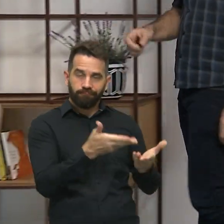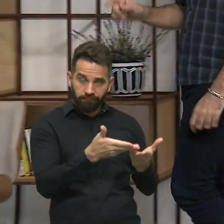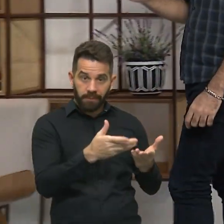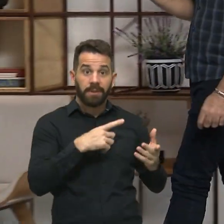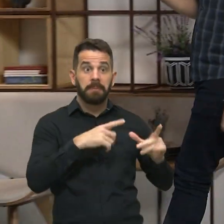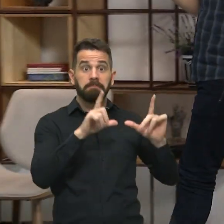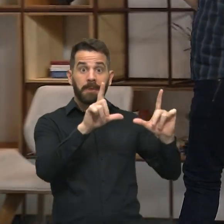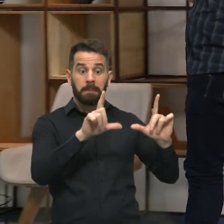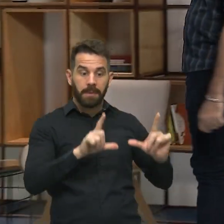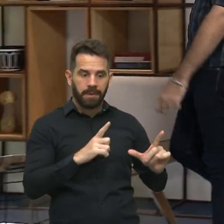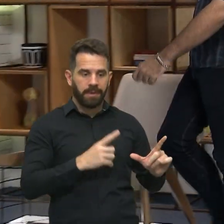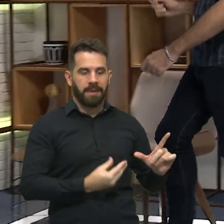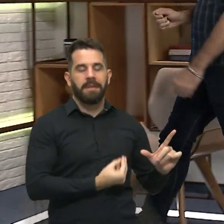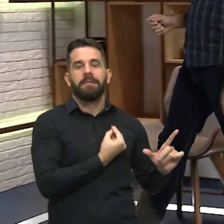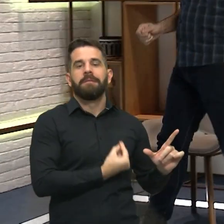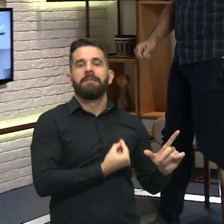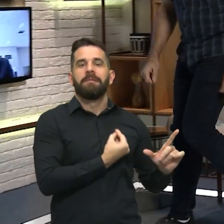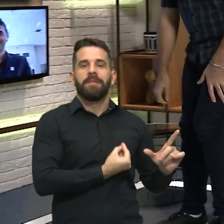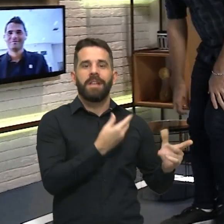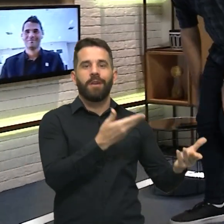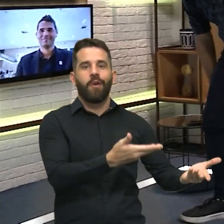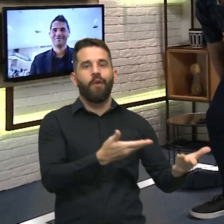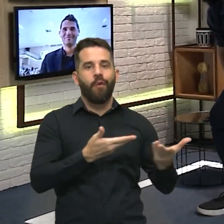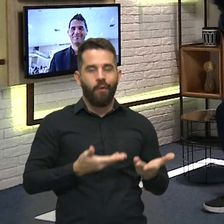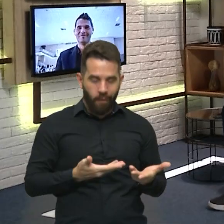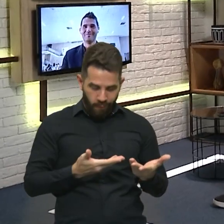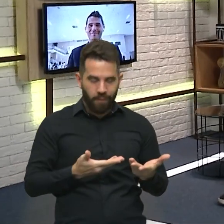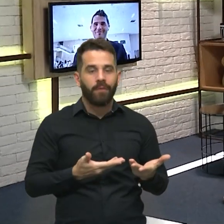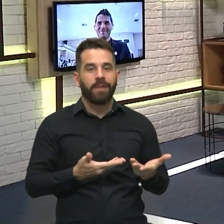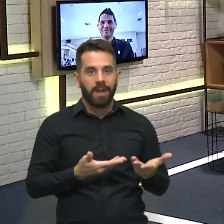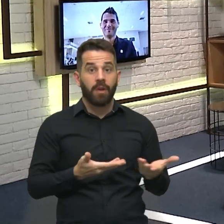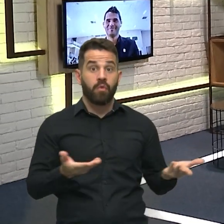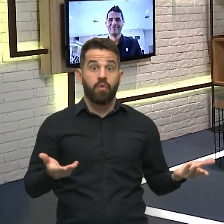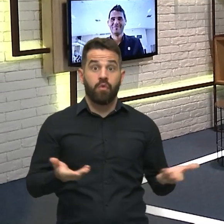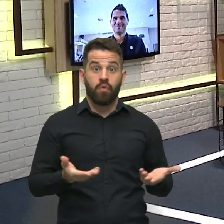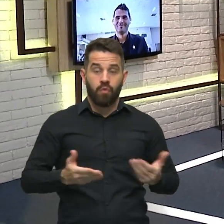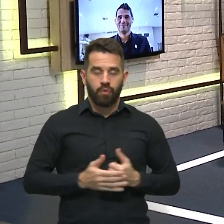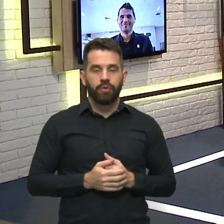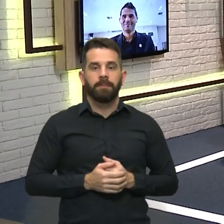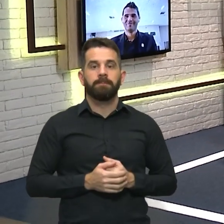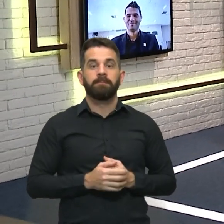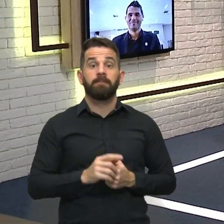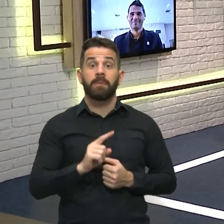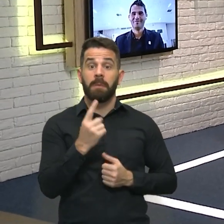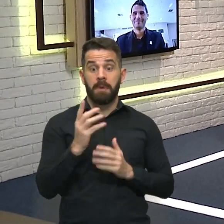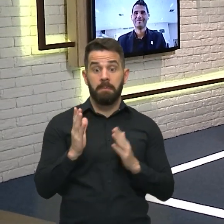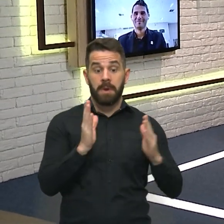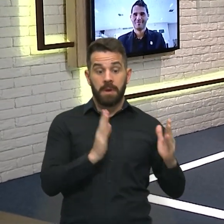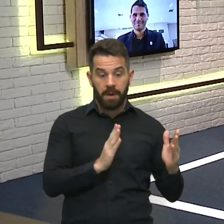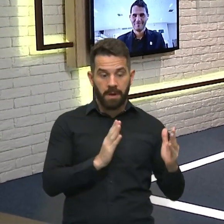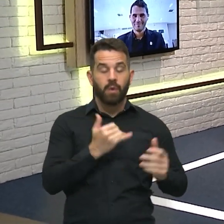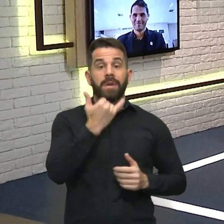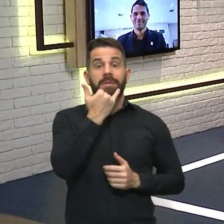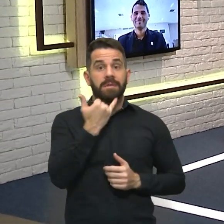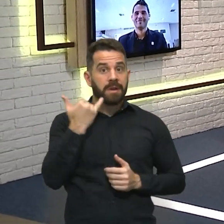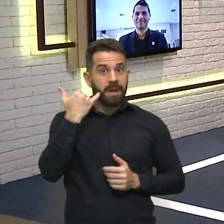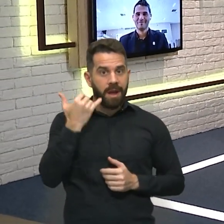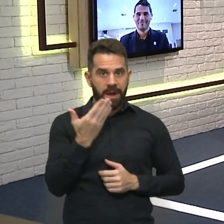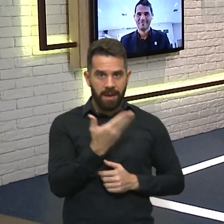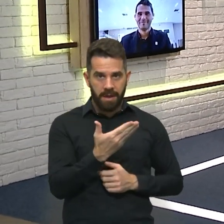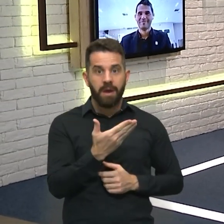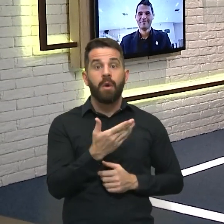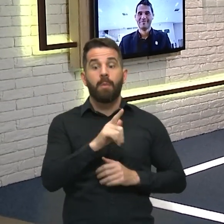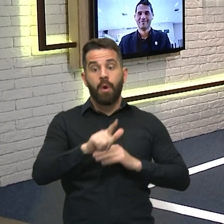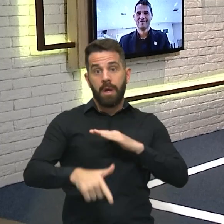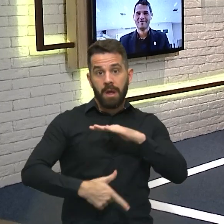gente os nossos convidados de hoje. Comigo aqui nesse primeiro bloco, o professor Israel Elias Trindade, pró-reitor